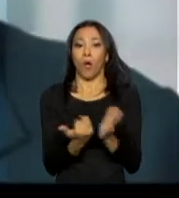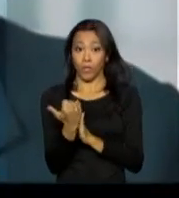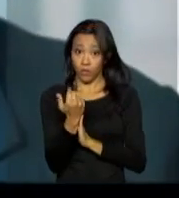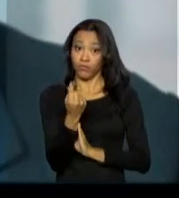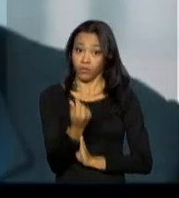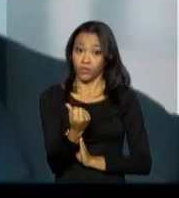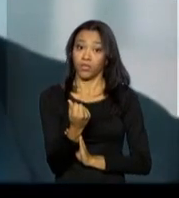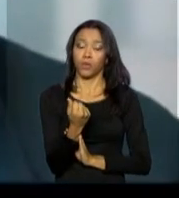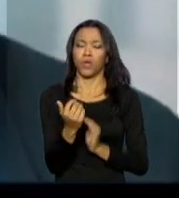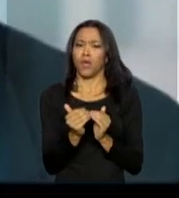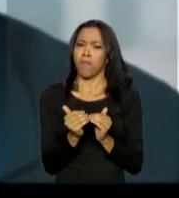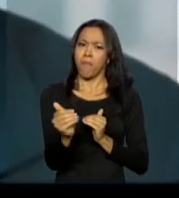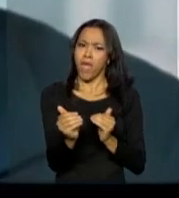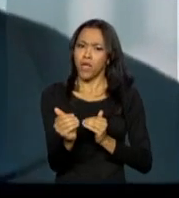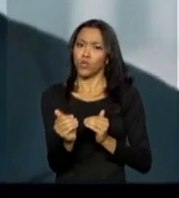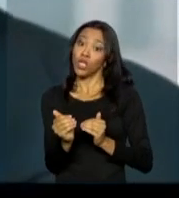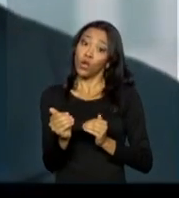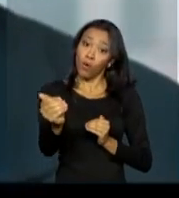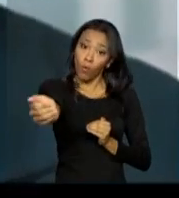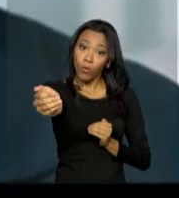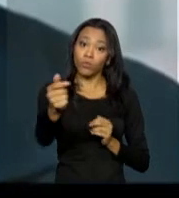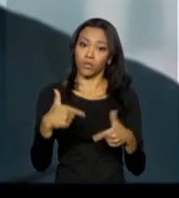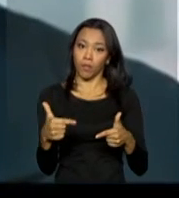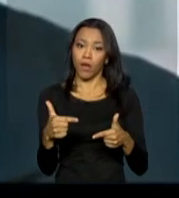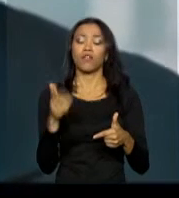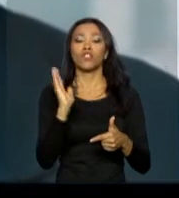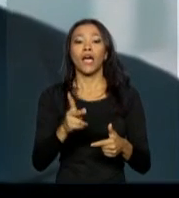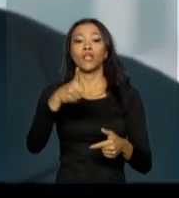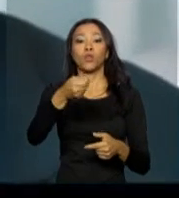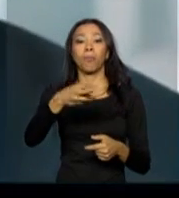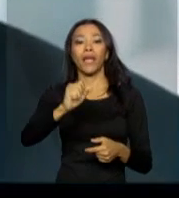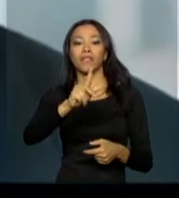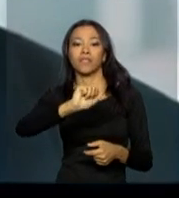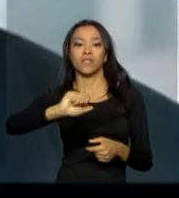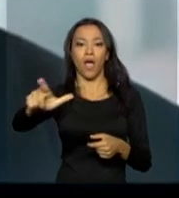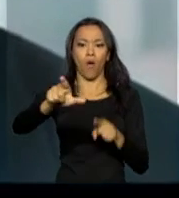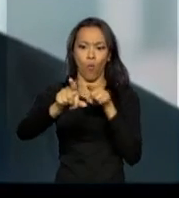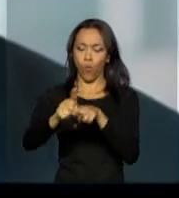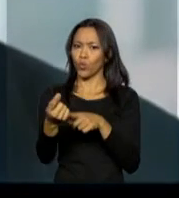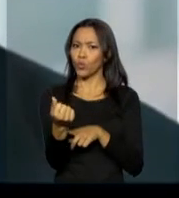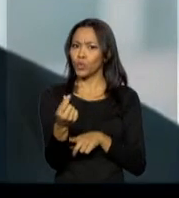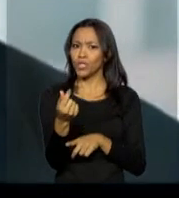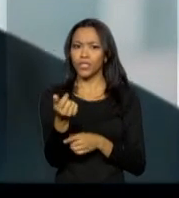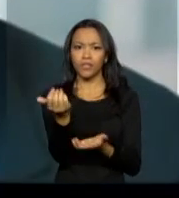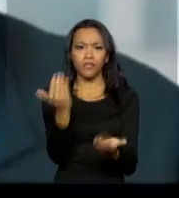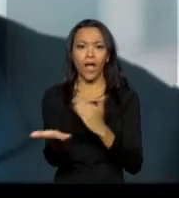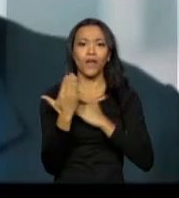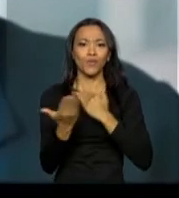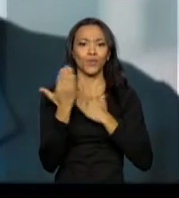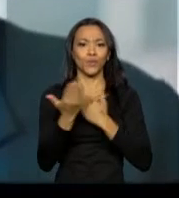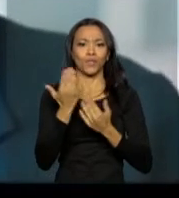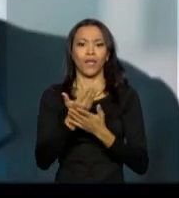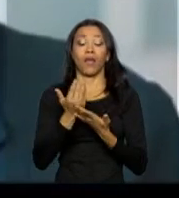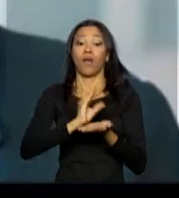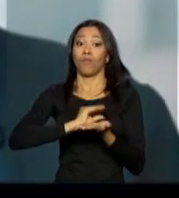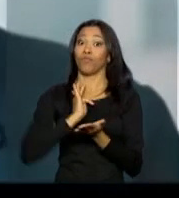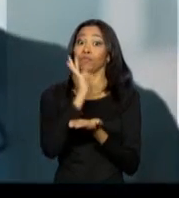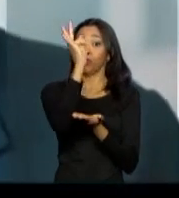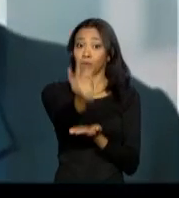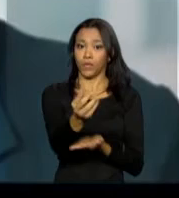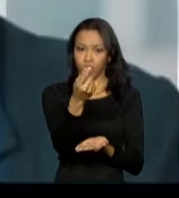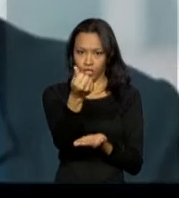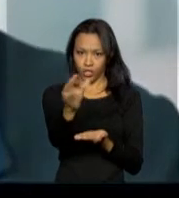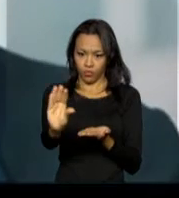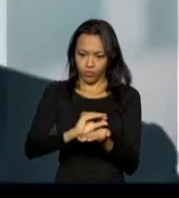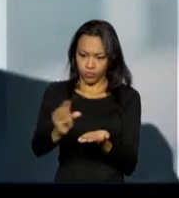médio e longo prazo, fizemos do pré-sal nosso passaporte para o futuro, destinando seus